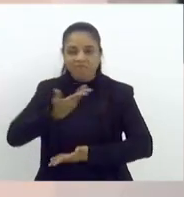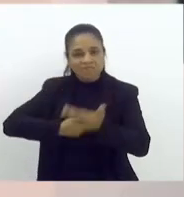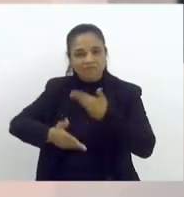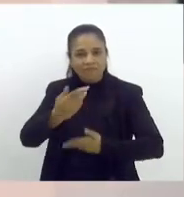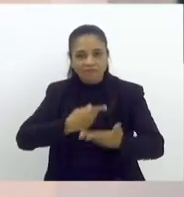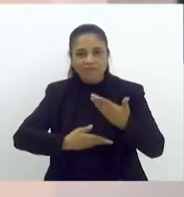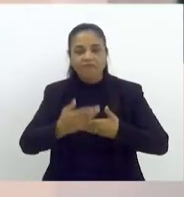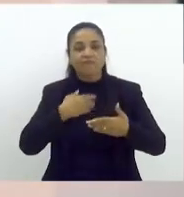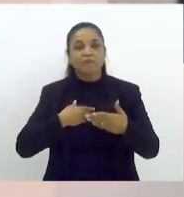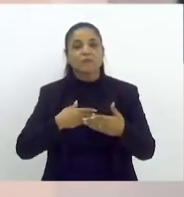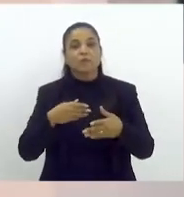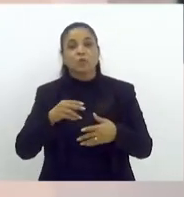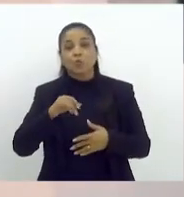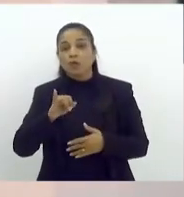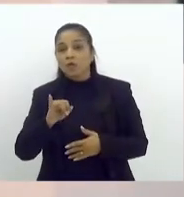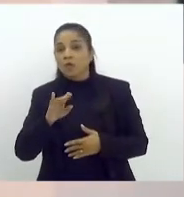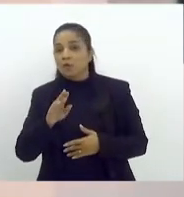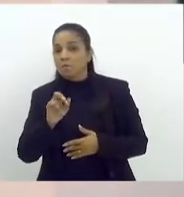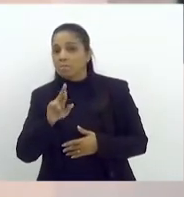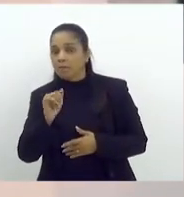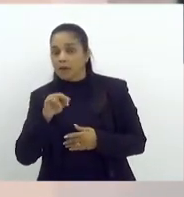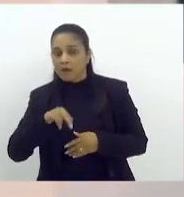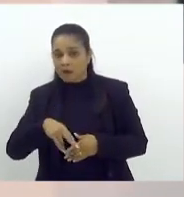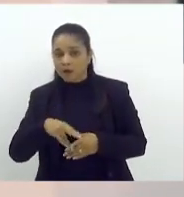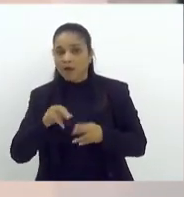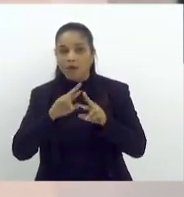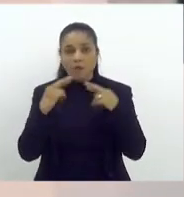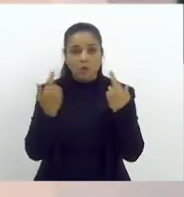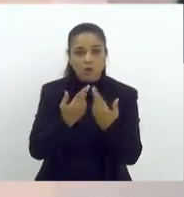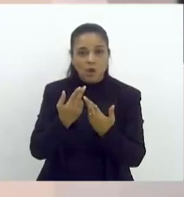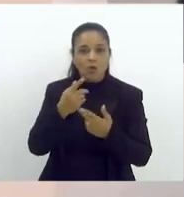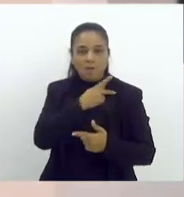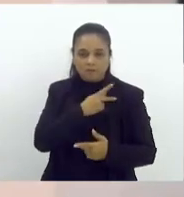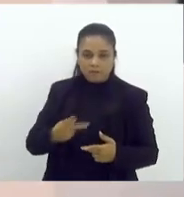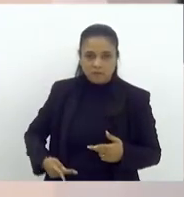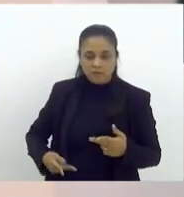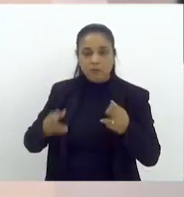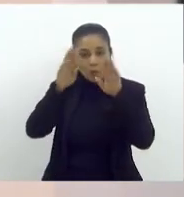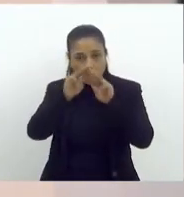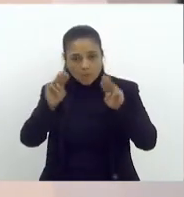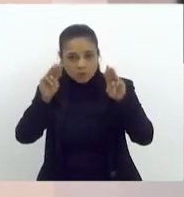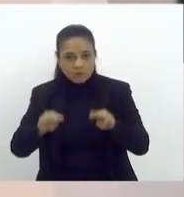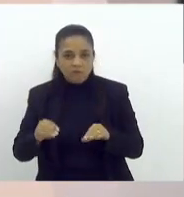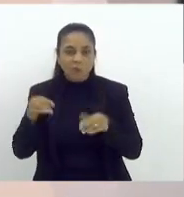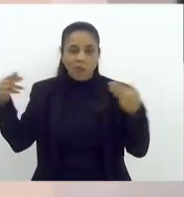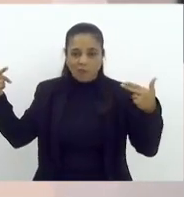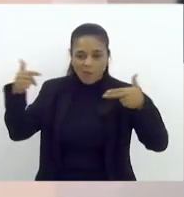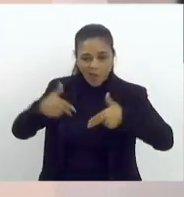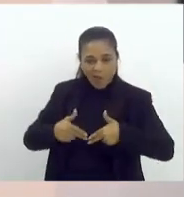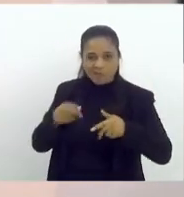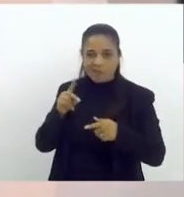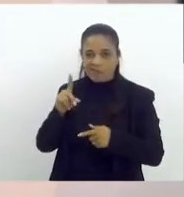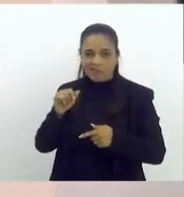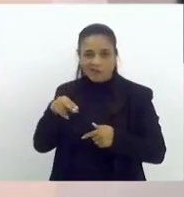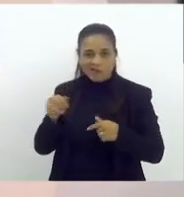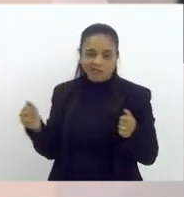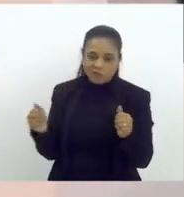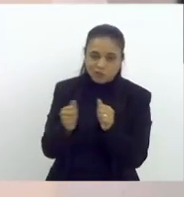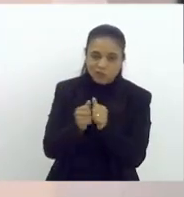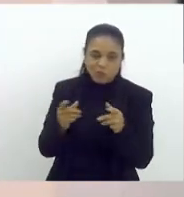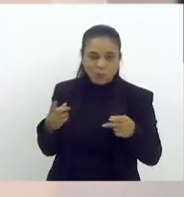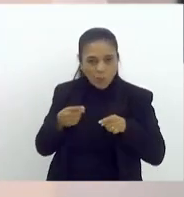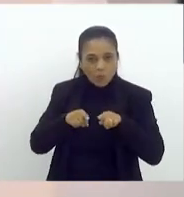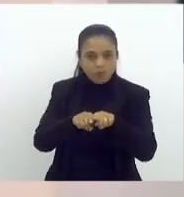tivemos no ibram fazer uma reunião com a presidenta do ibram pelo museu do hip hop contando com Dani pra essa frente parlamentar pra gente